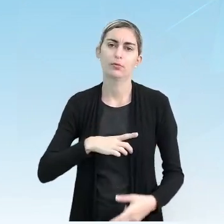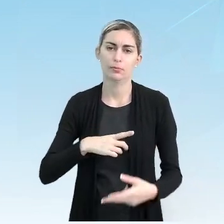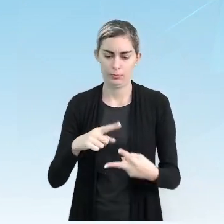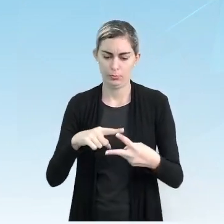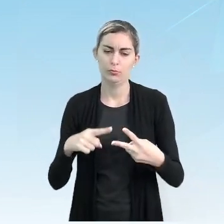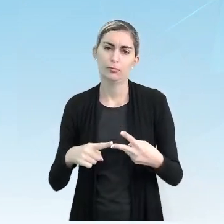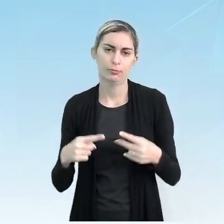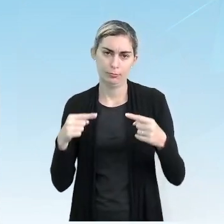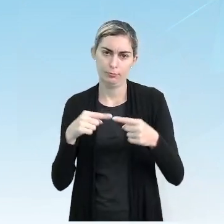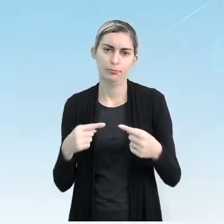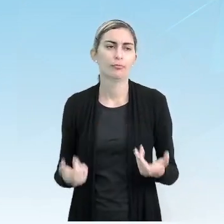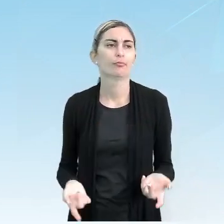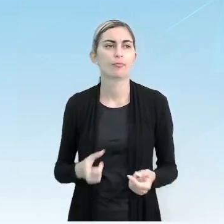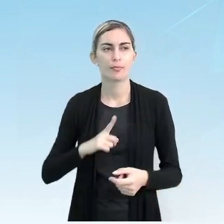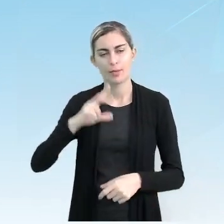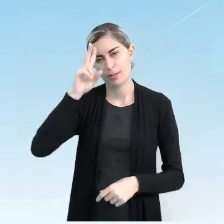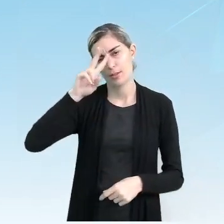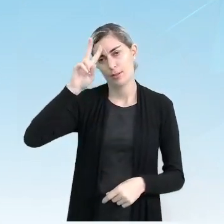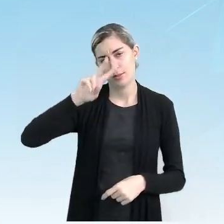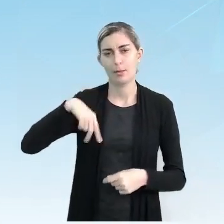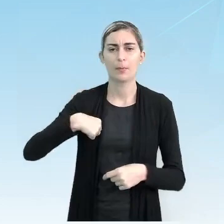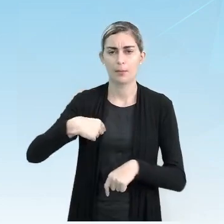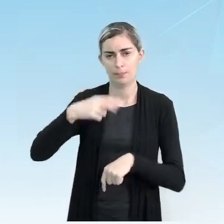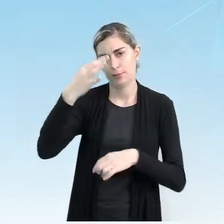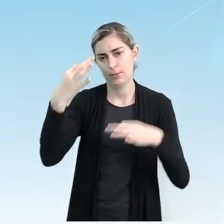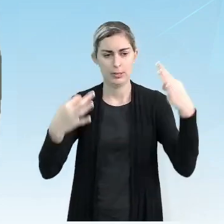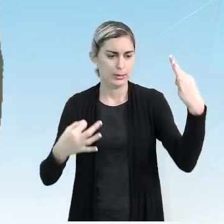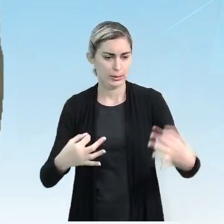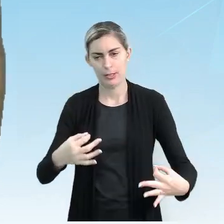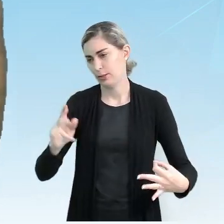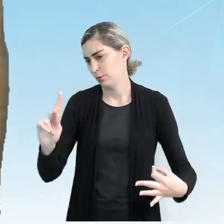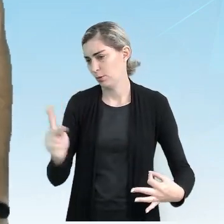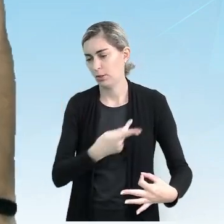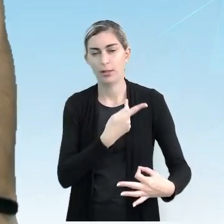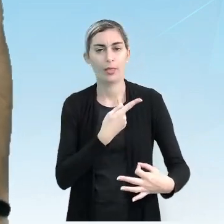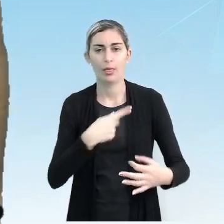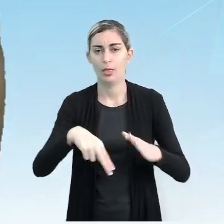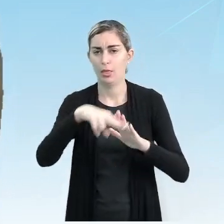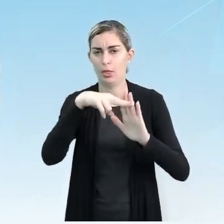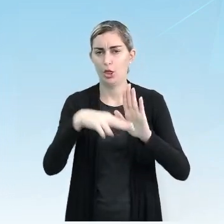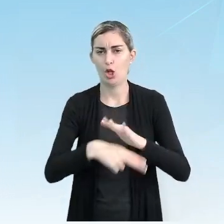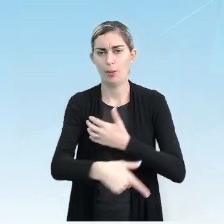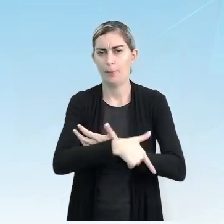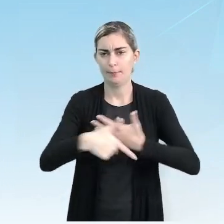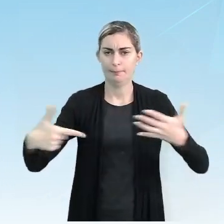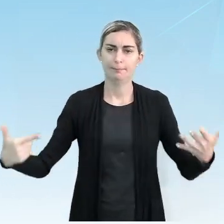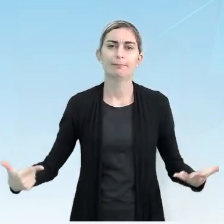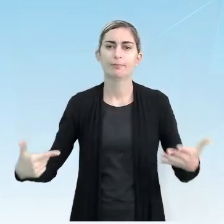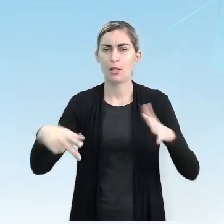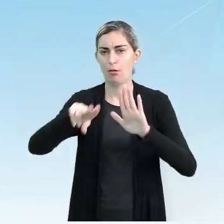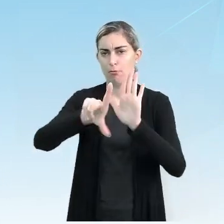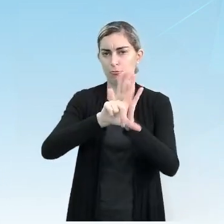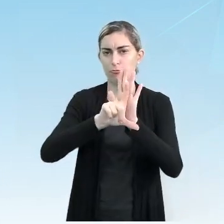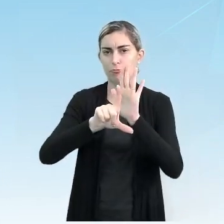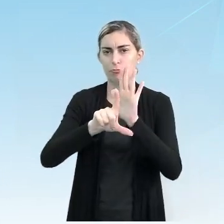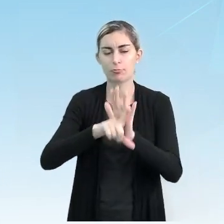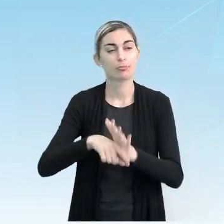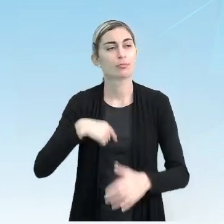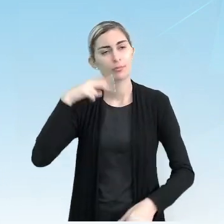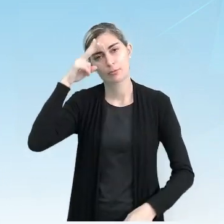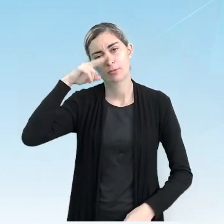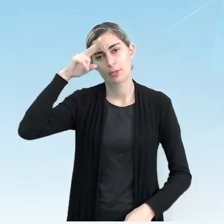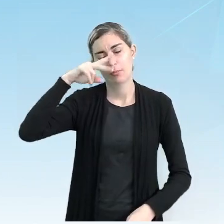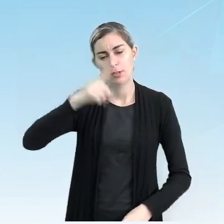também de lembrar essa questão do que é certo, o que é errado, as normas. Isso. A moral, as normas, as leis. Lembrar que o